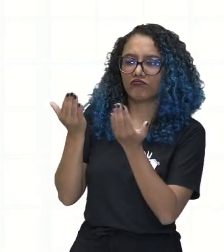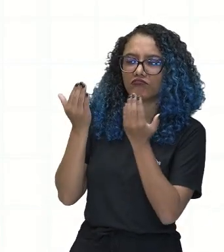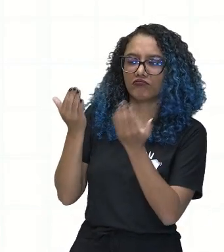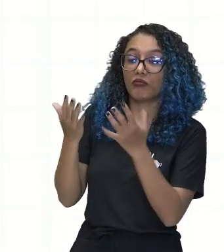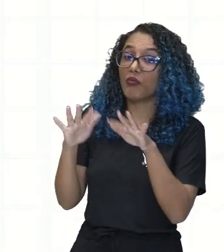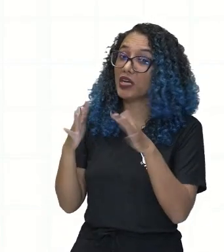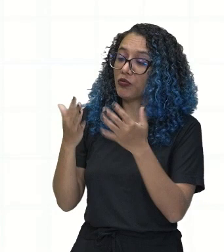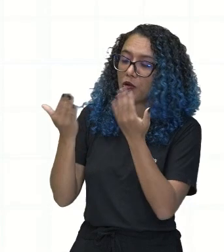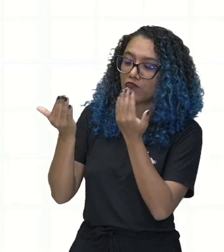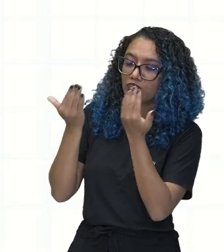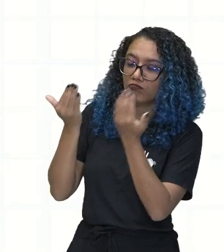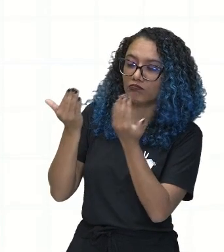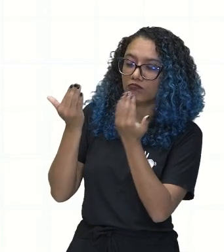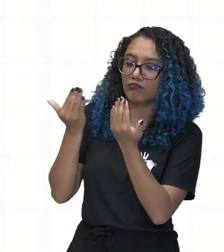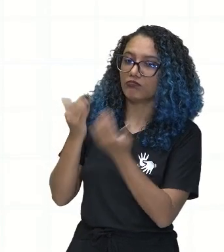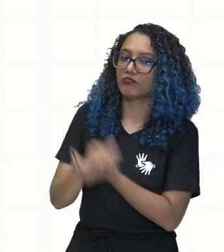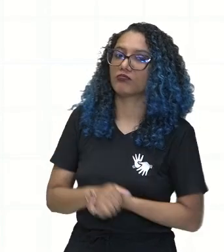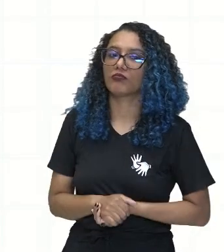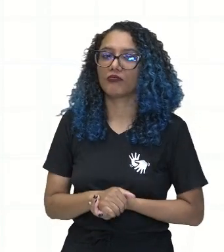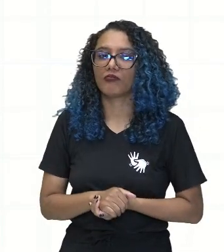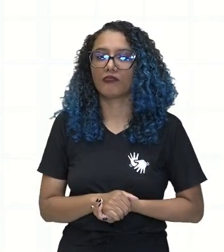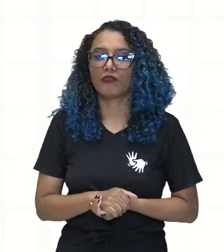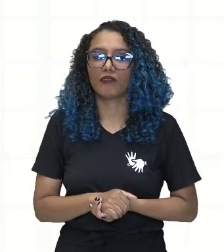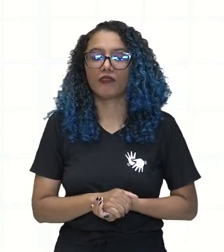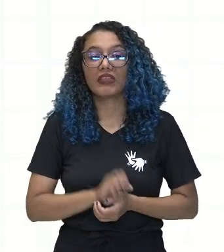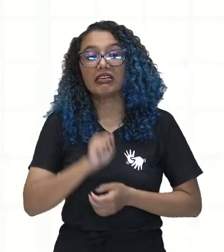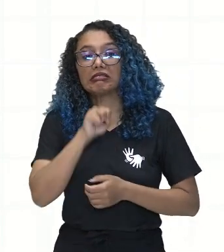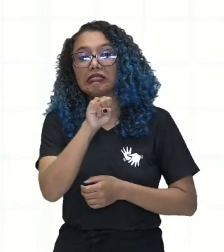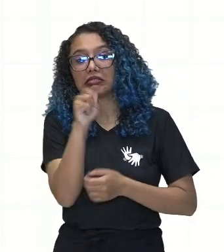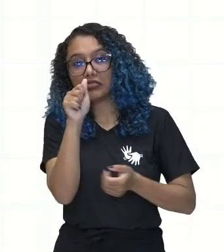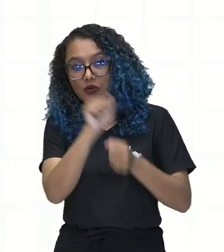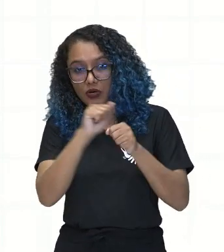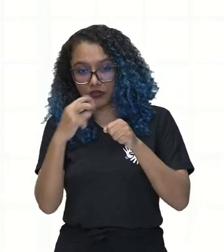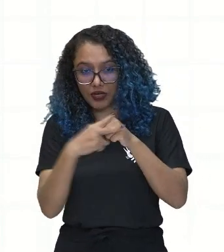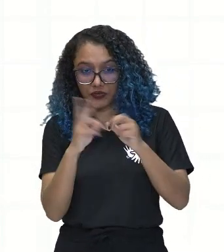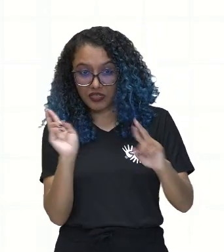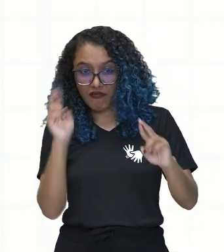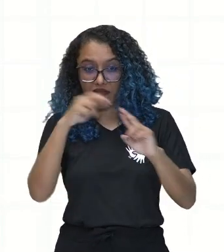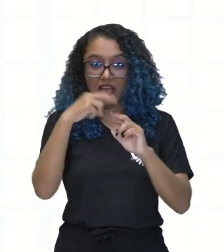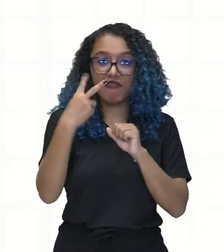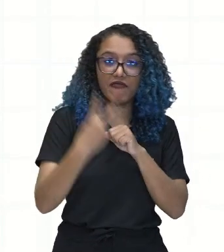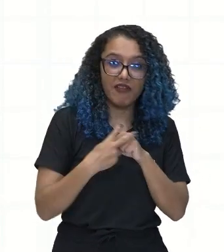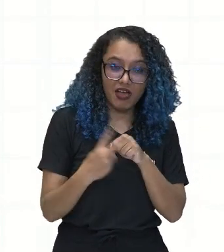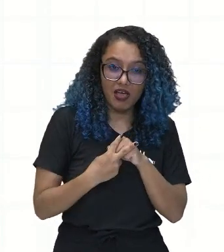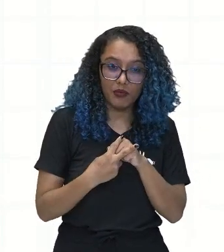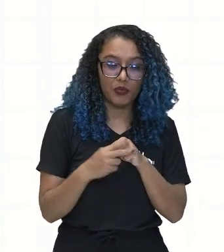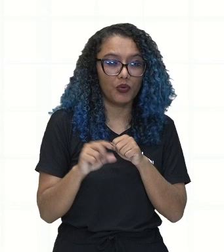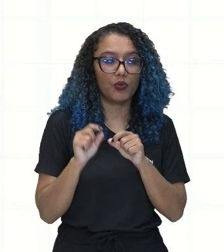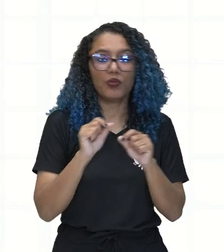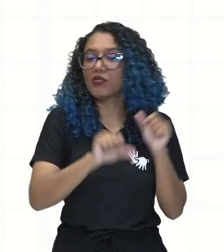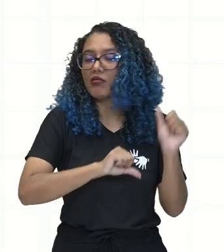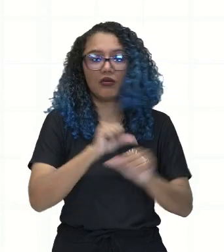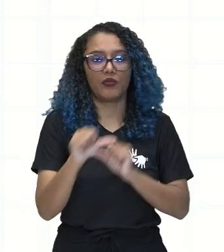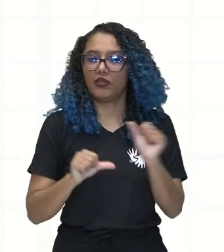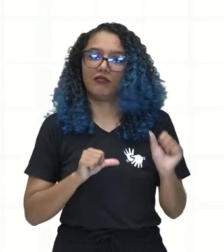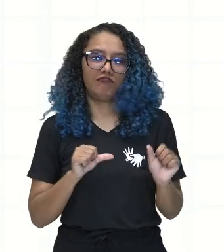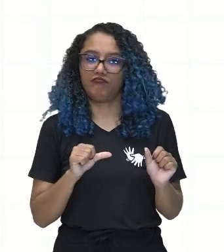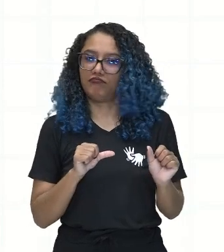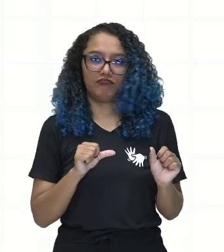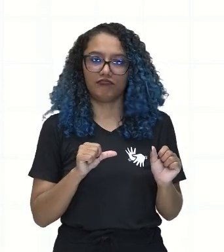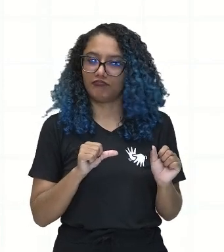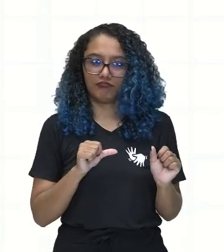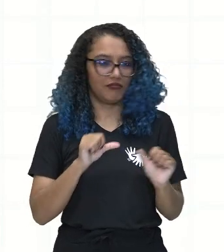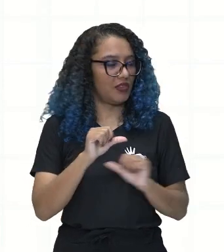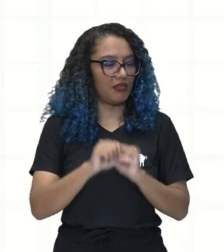advérbio, quando ele se relaciona aqui, logicamente, com o verbo, ele não modifica, ok? Ele